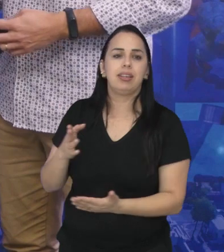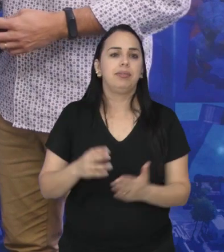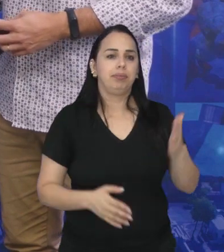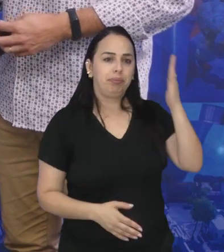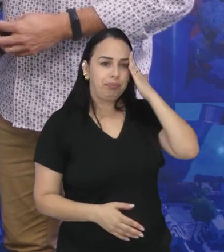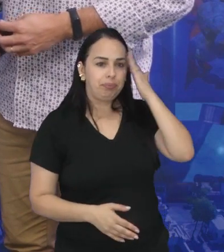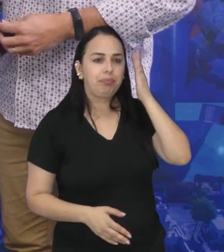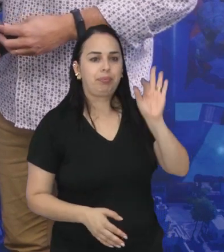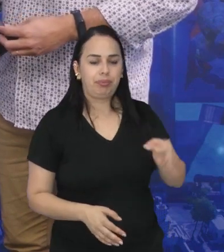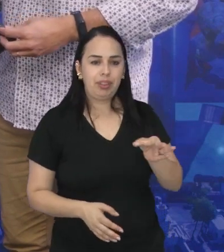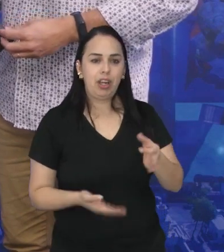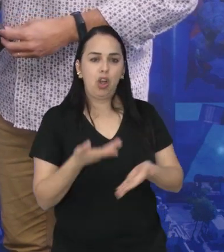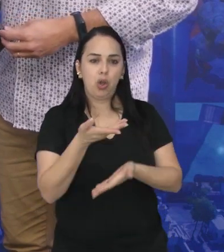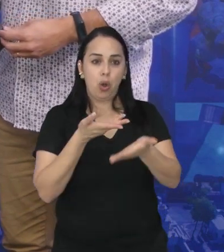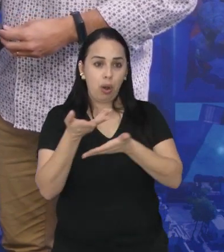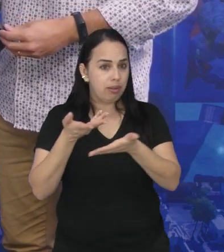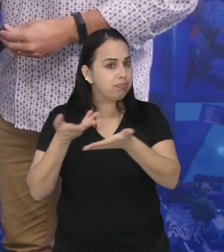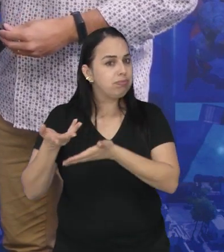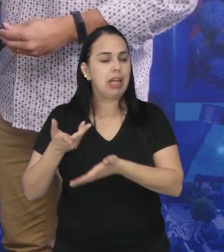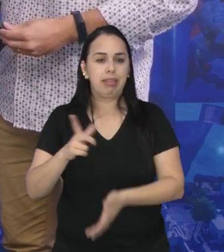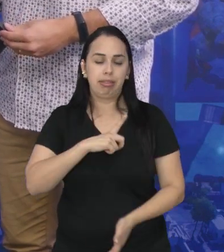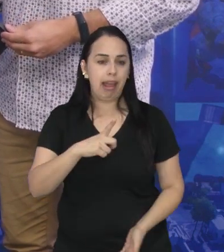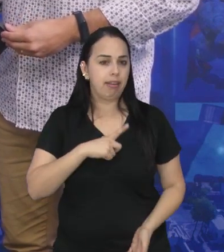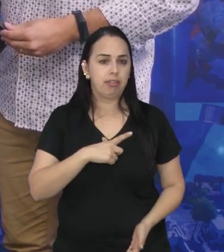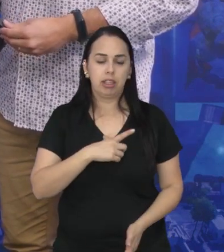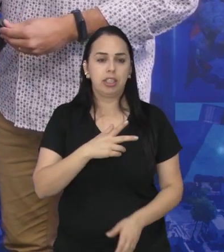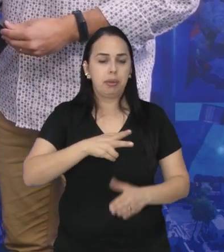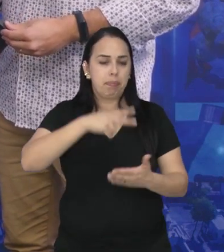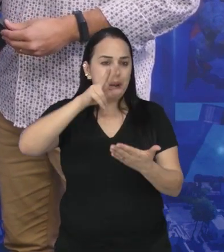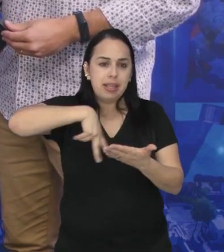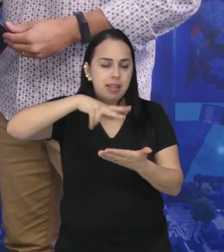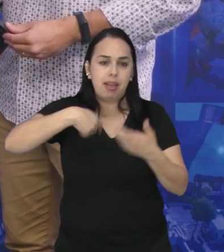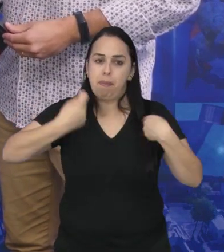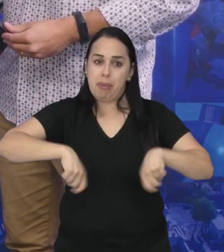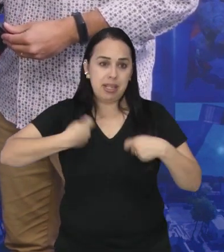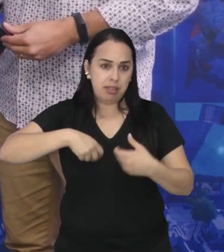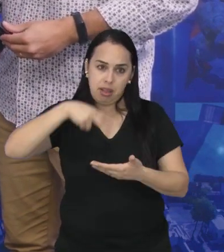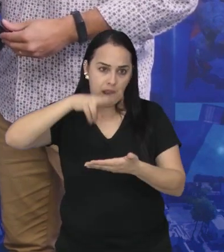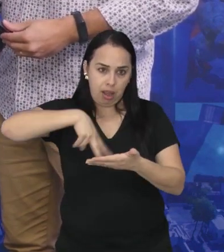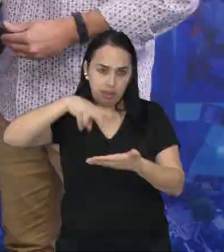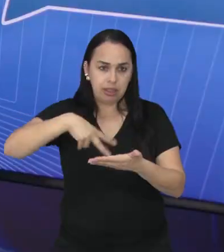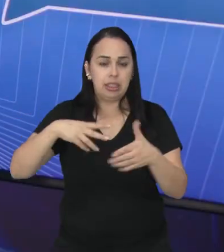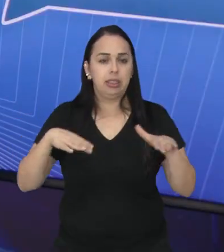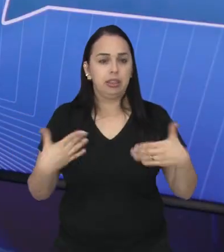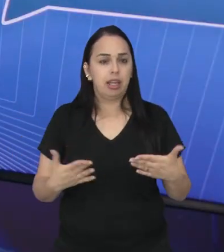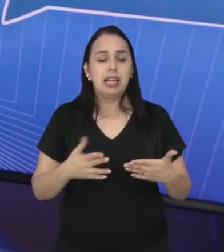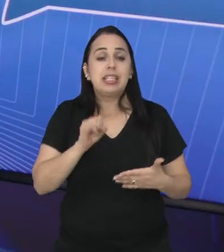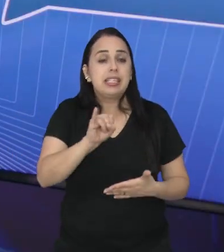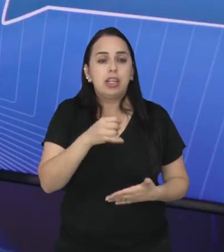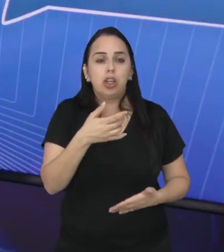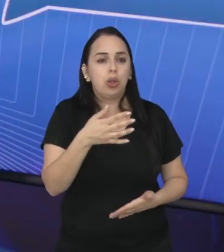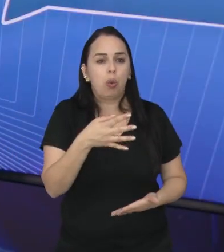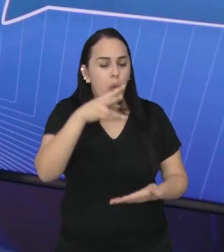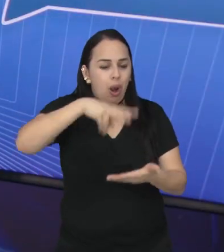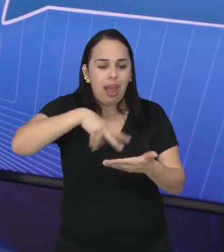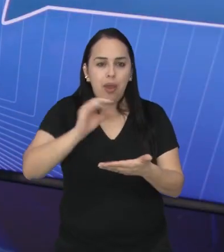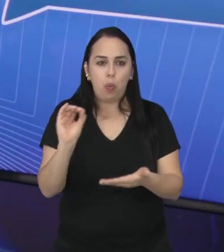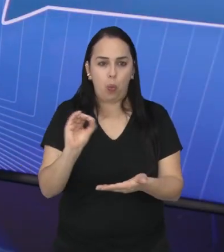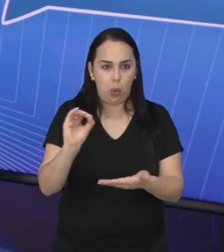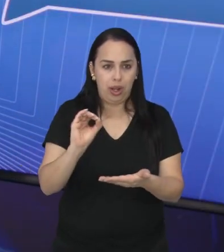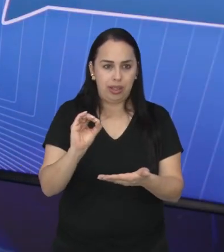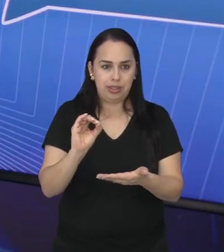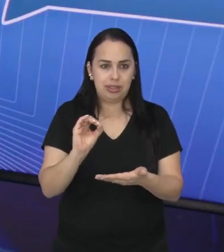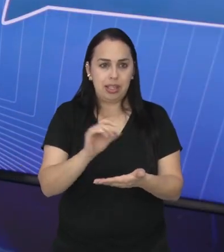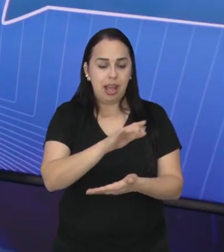Enfim. Exatamente isso. Como vivemos numa sociedade leitora, numa cultura leitora, quando a gente não coloca,